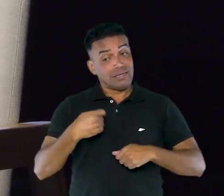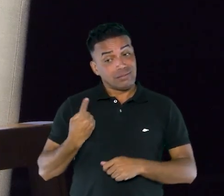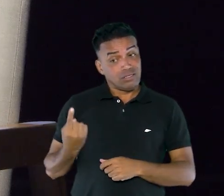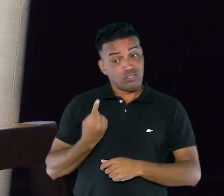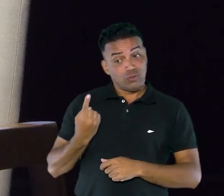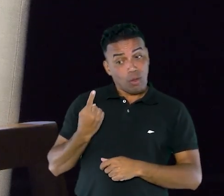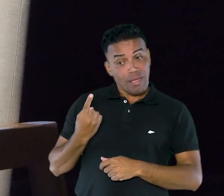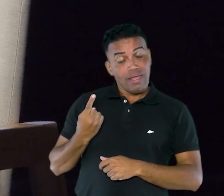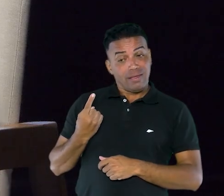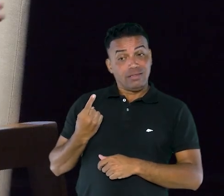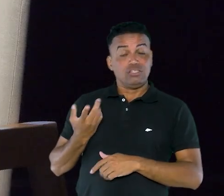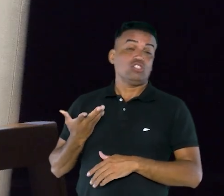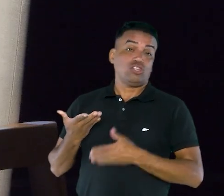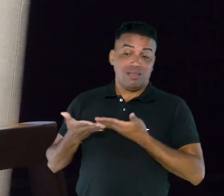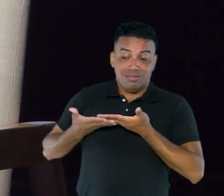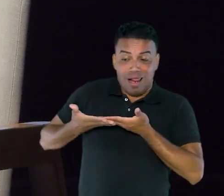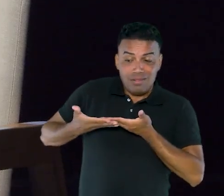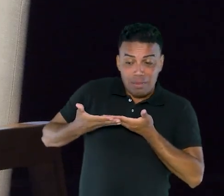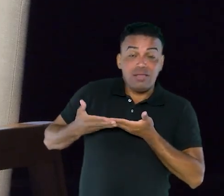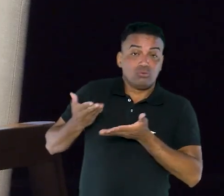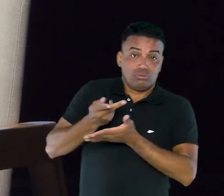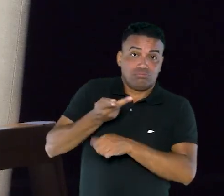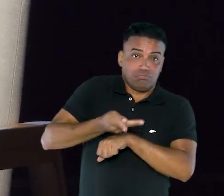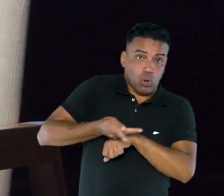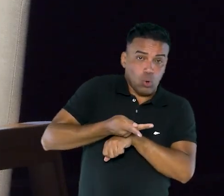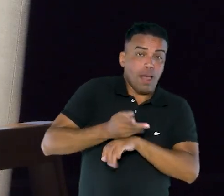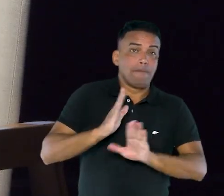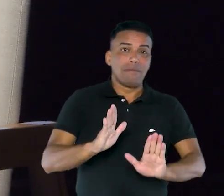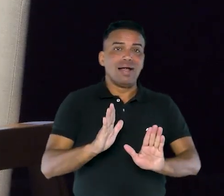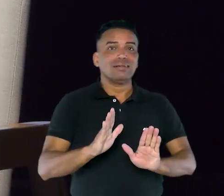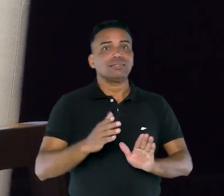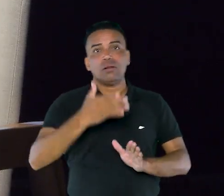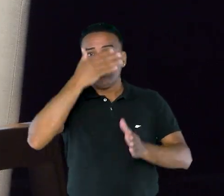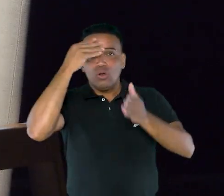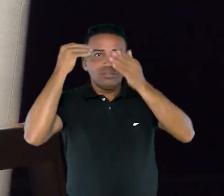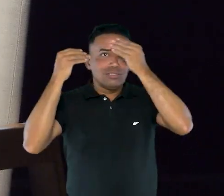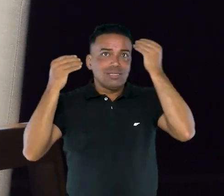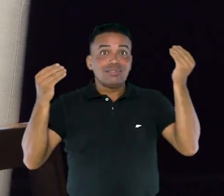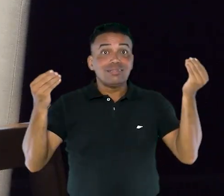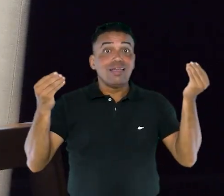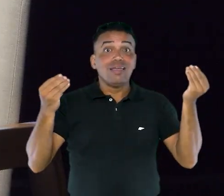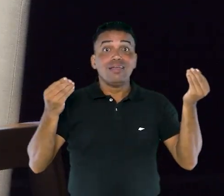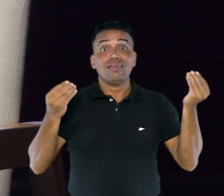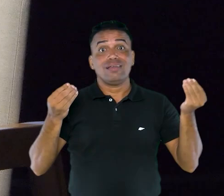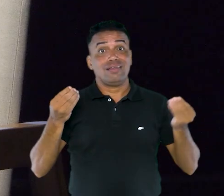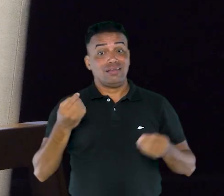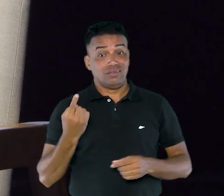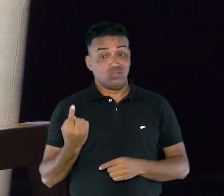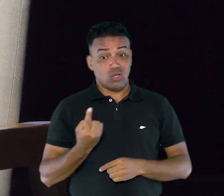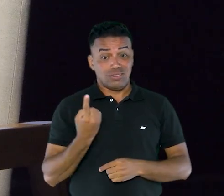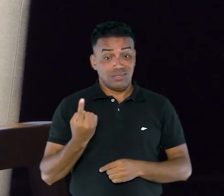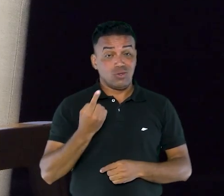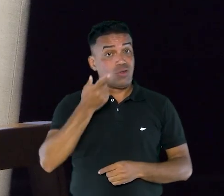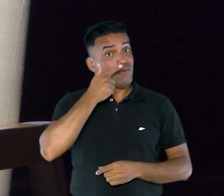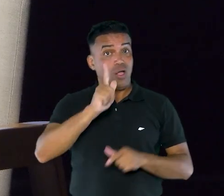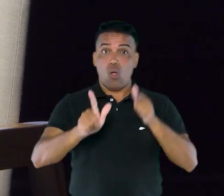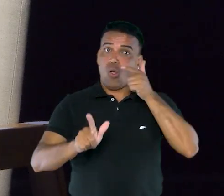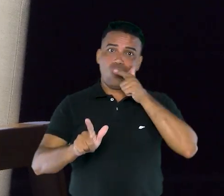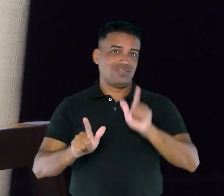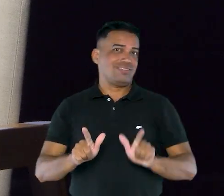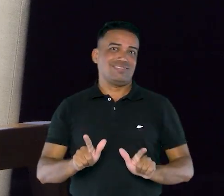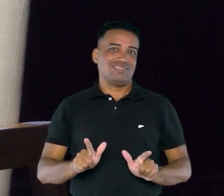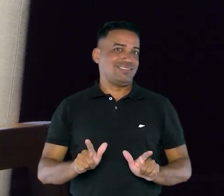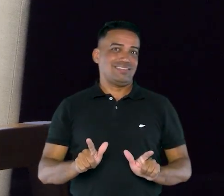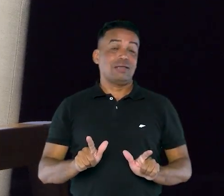tratar individualmente, porque senão ninguém dá conta. Mas a gente não pode esquecer que não tem solução para esse adoecimento da